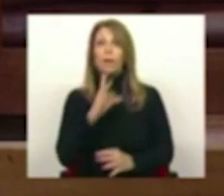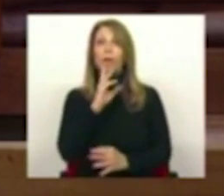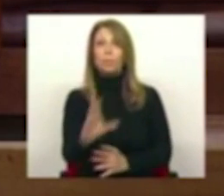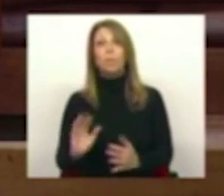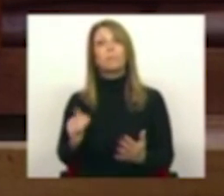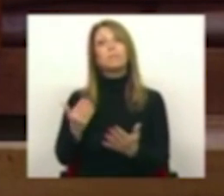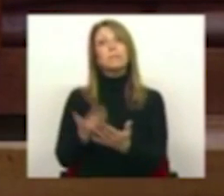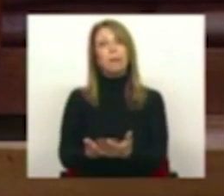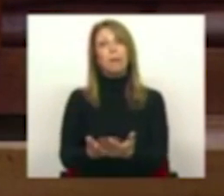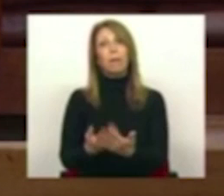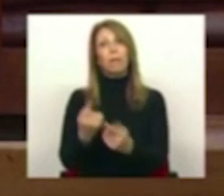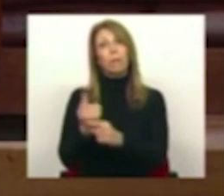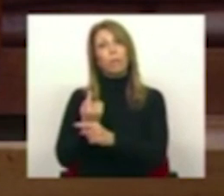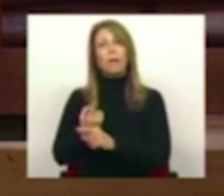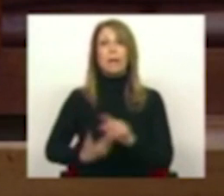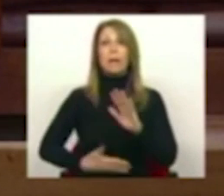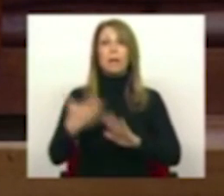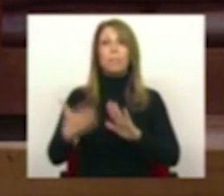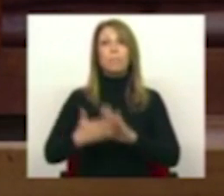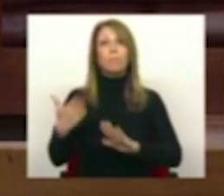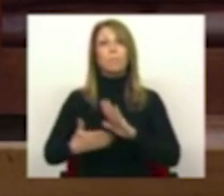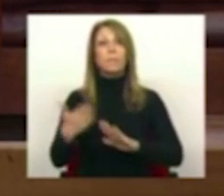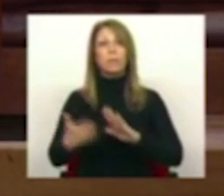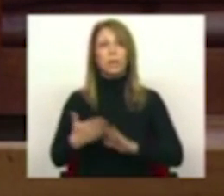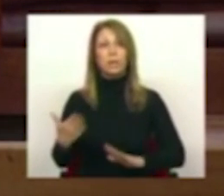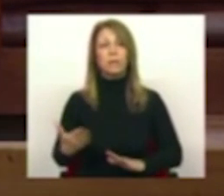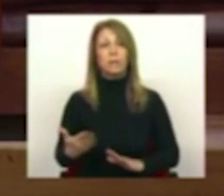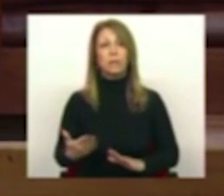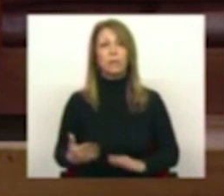resposta às emergências do